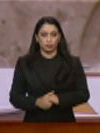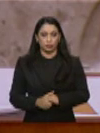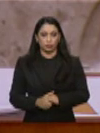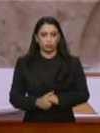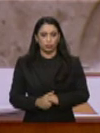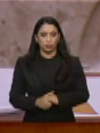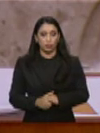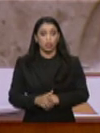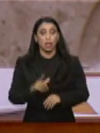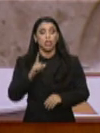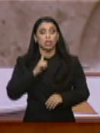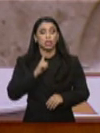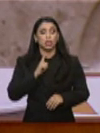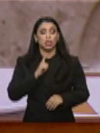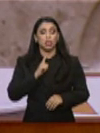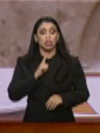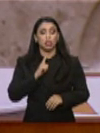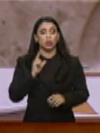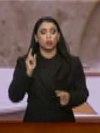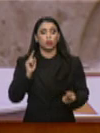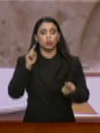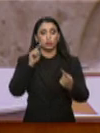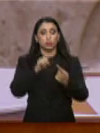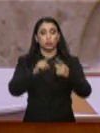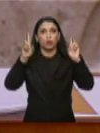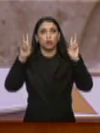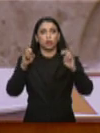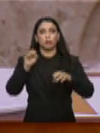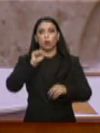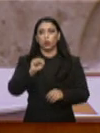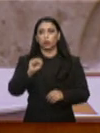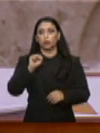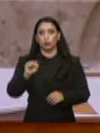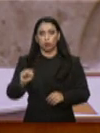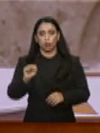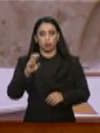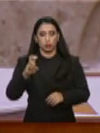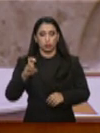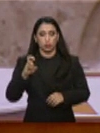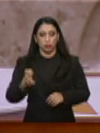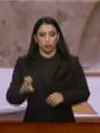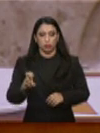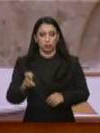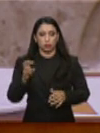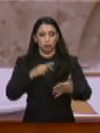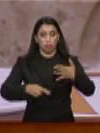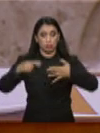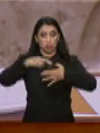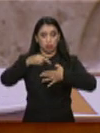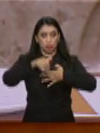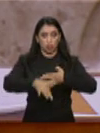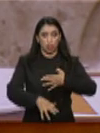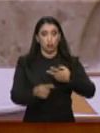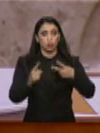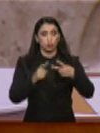que tem como objeto, primeiro, o tema 885 da repercussão geral e o segundo, o